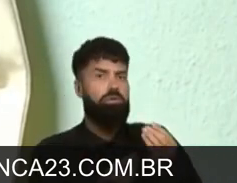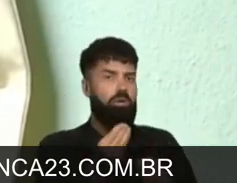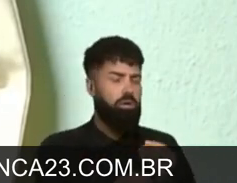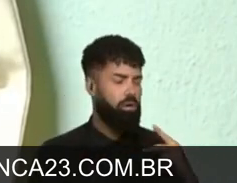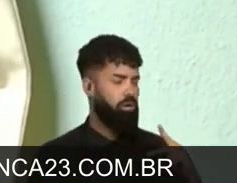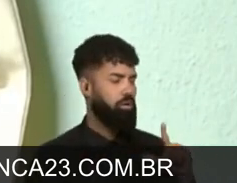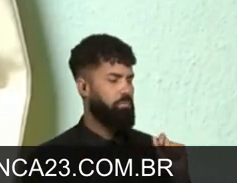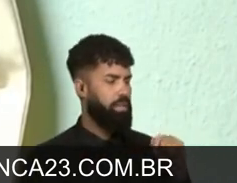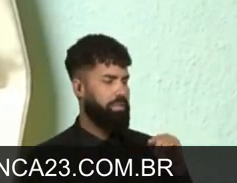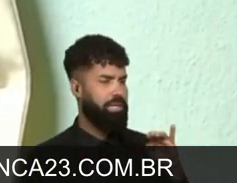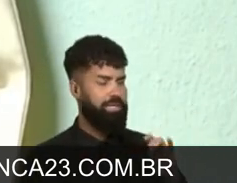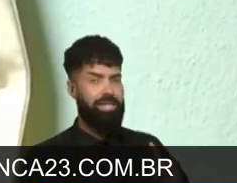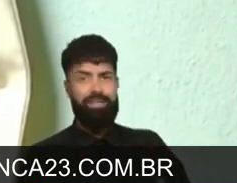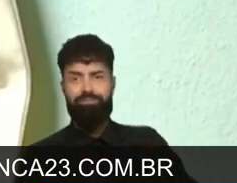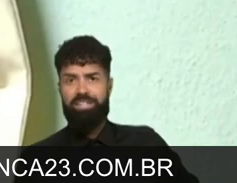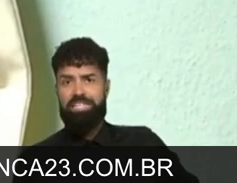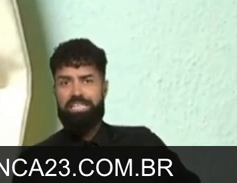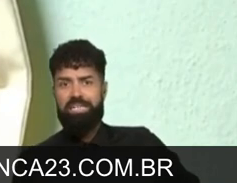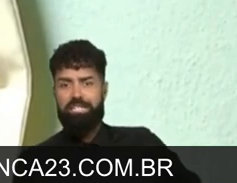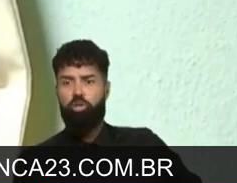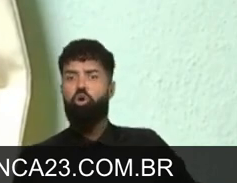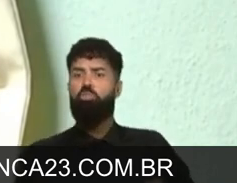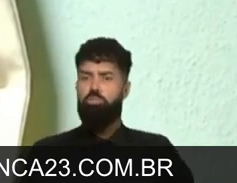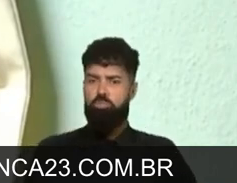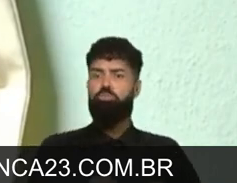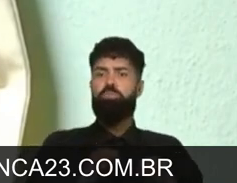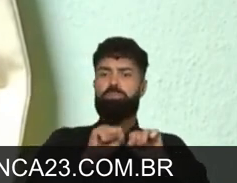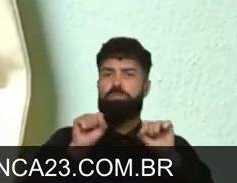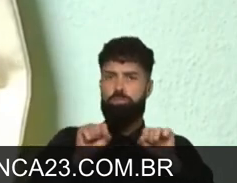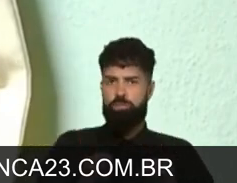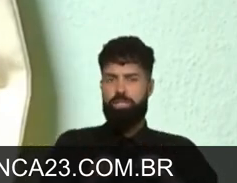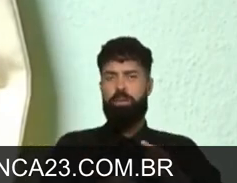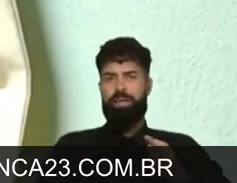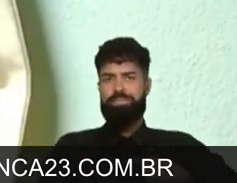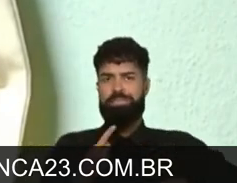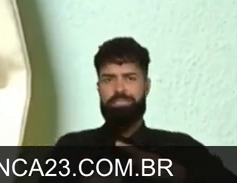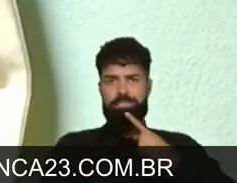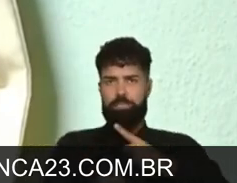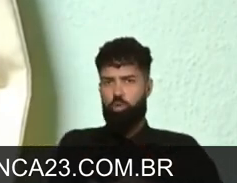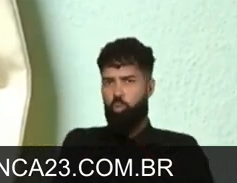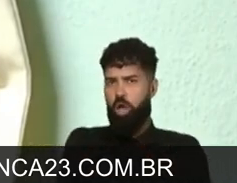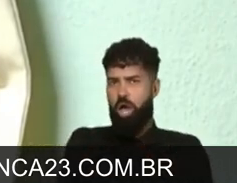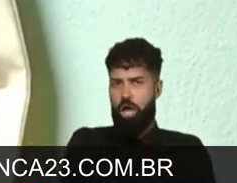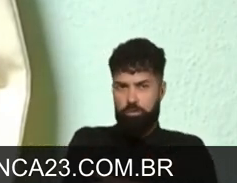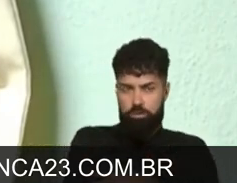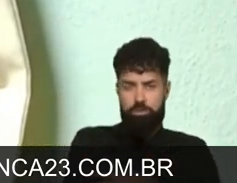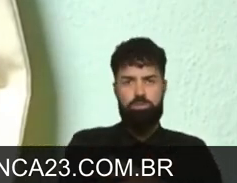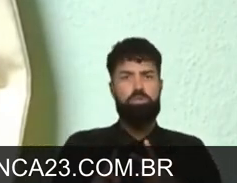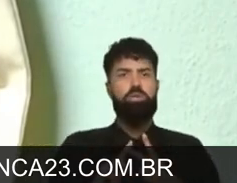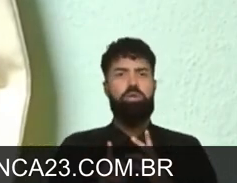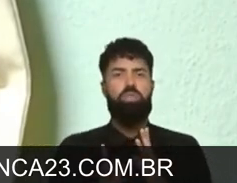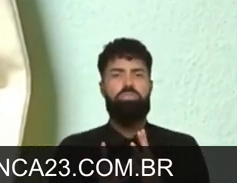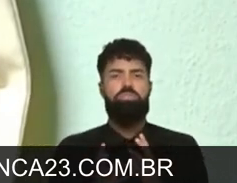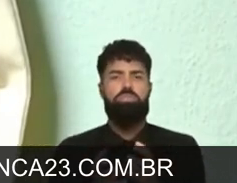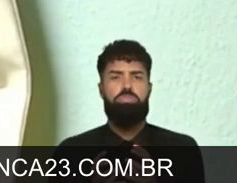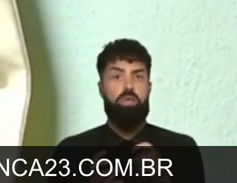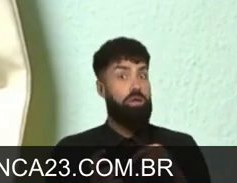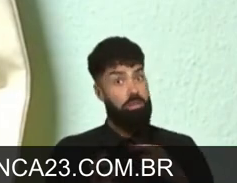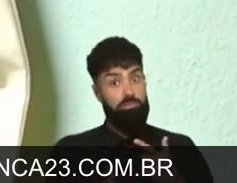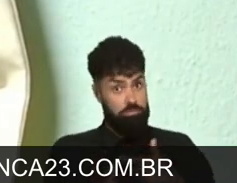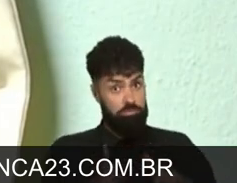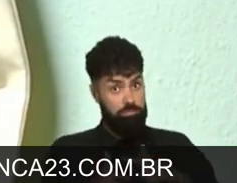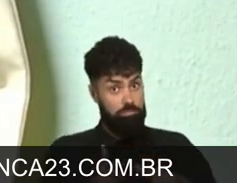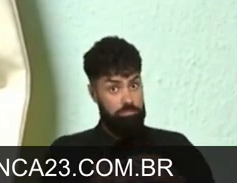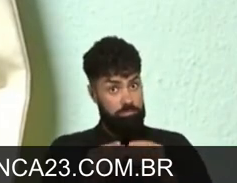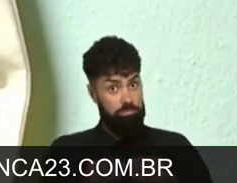podem afetar o fígado, podem afetar o sistema circulatório, a coagulação, né,